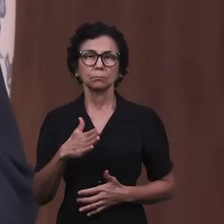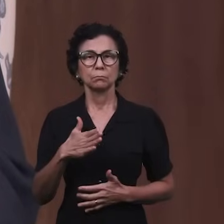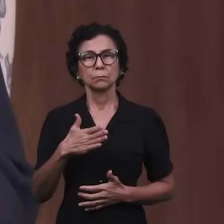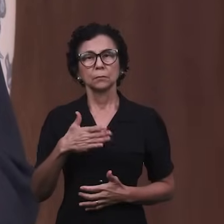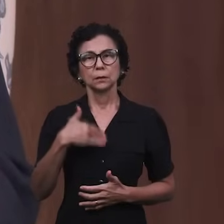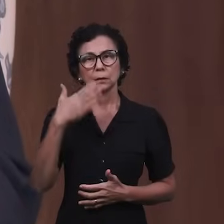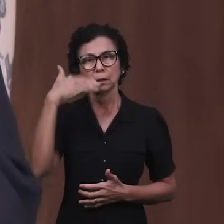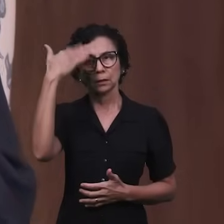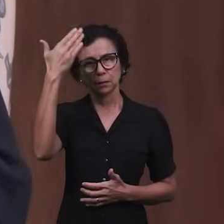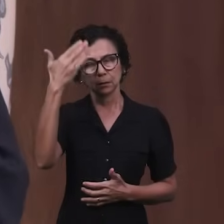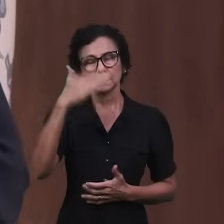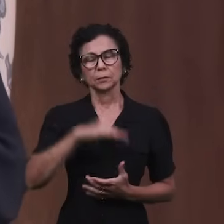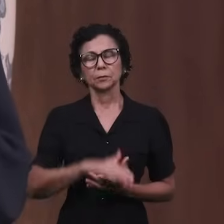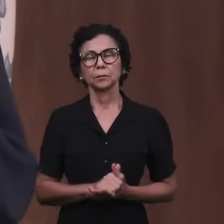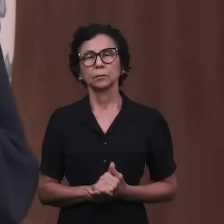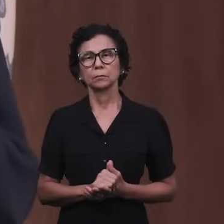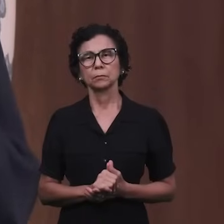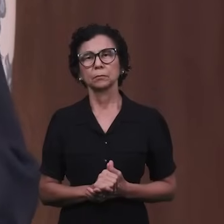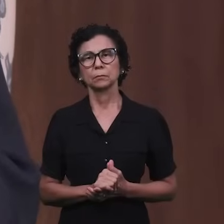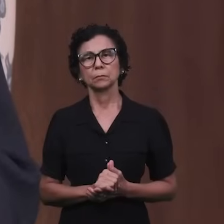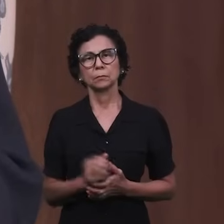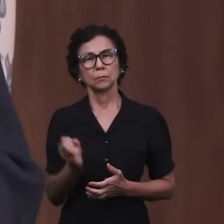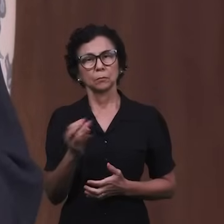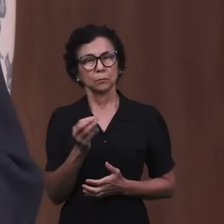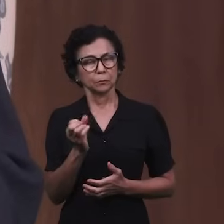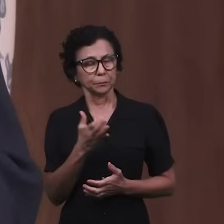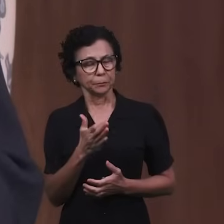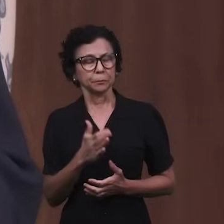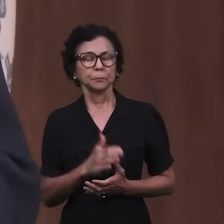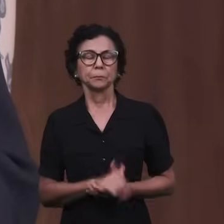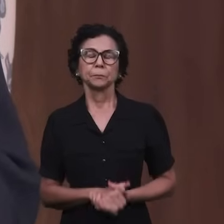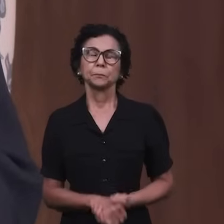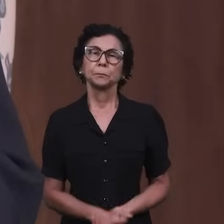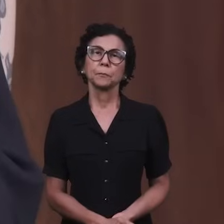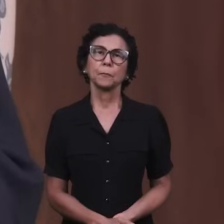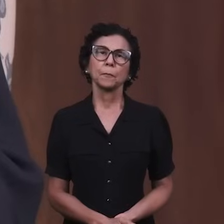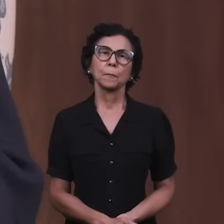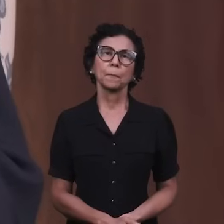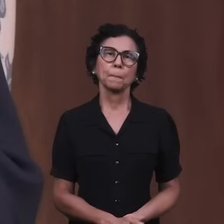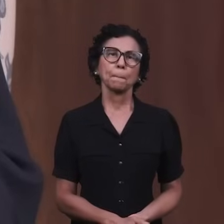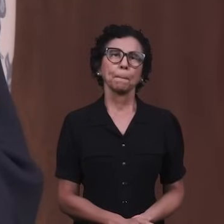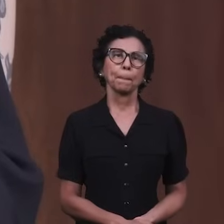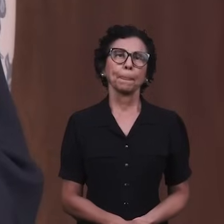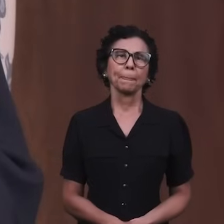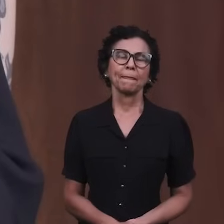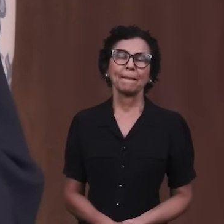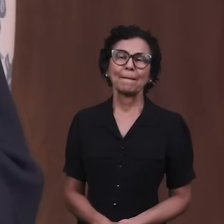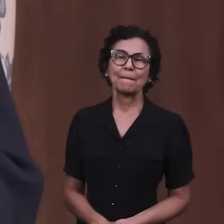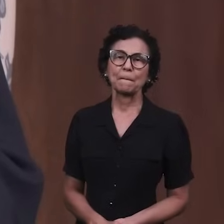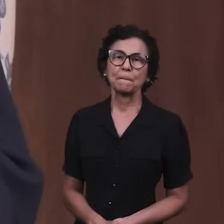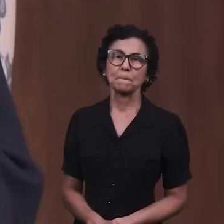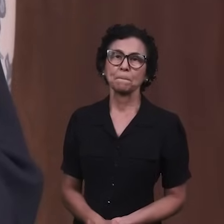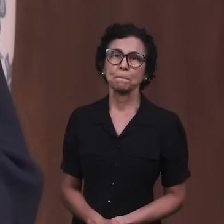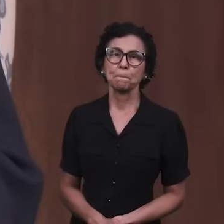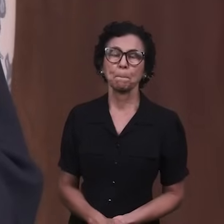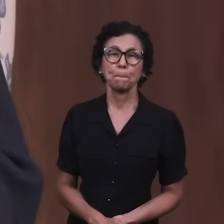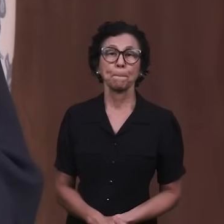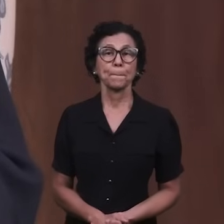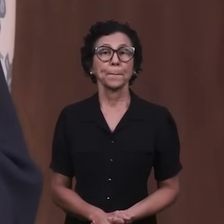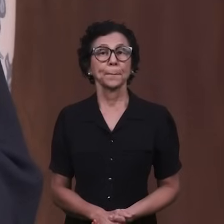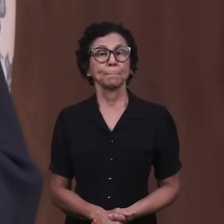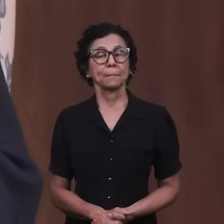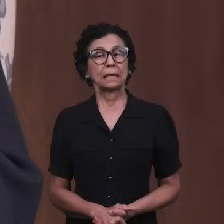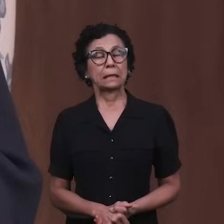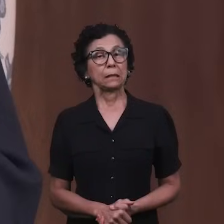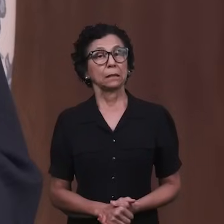Turquia, numa forma mais moderna. Bom, meus irmãos, nós falamos